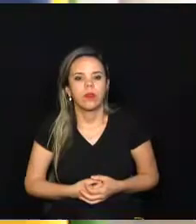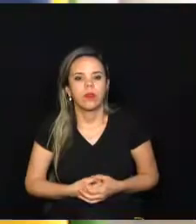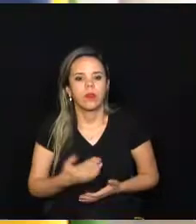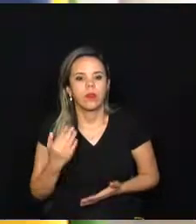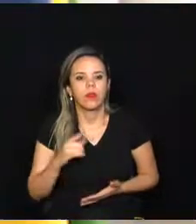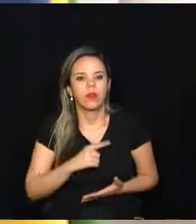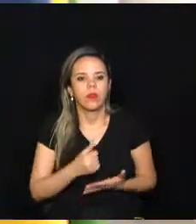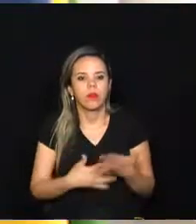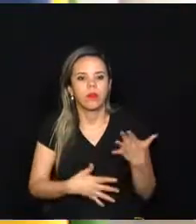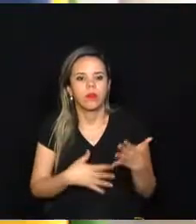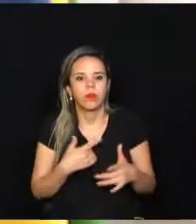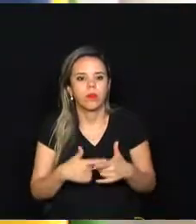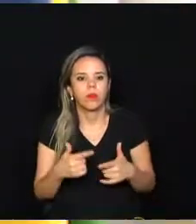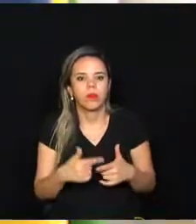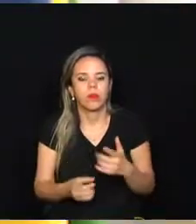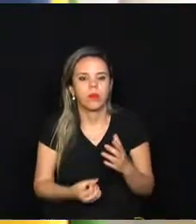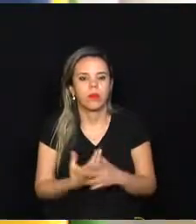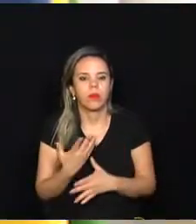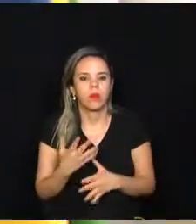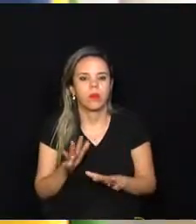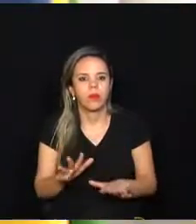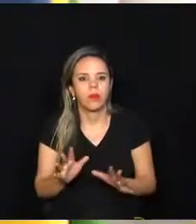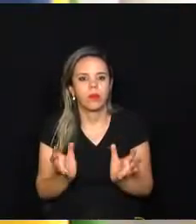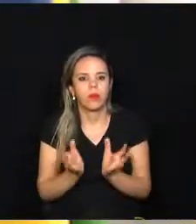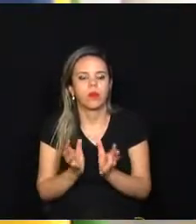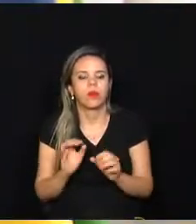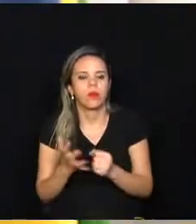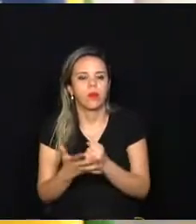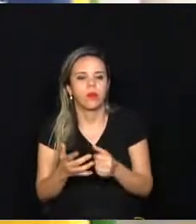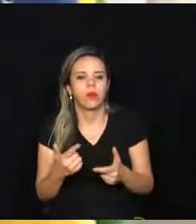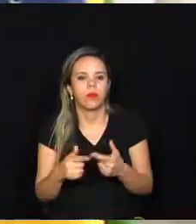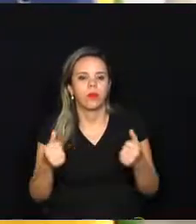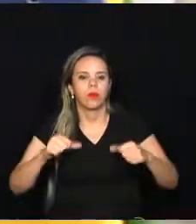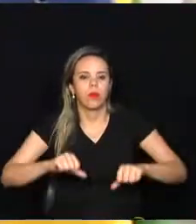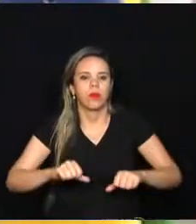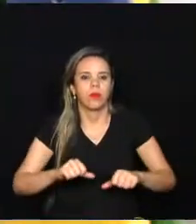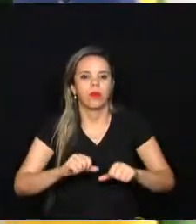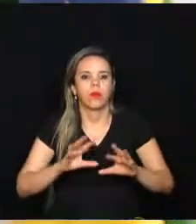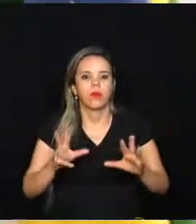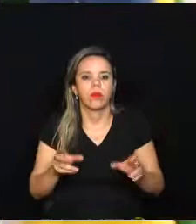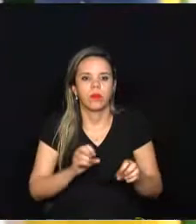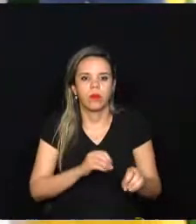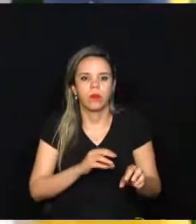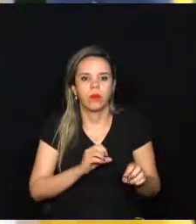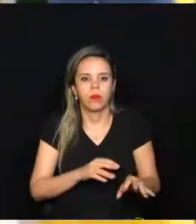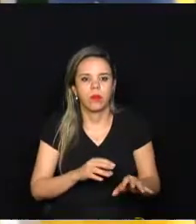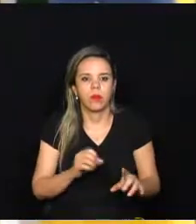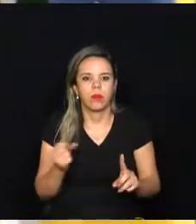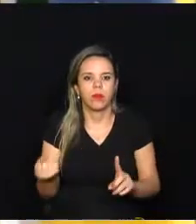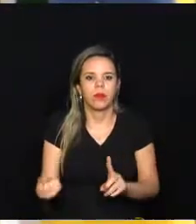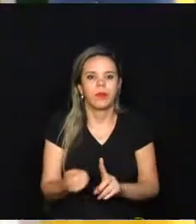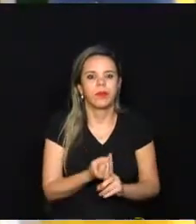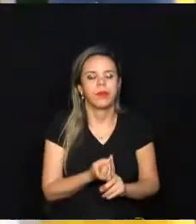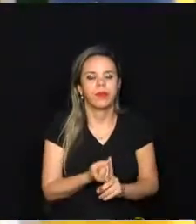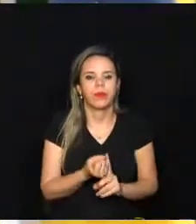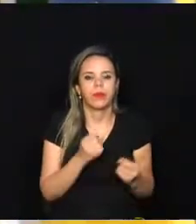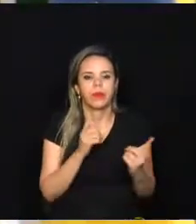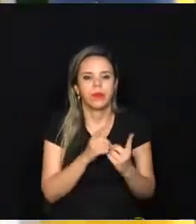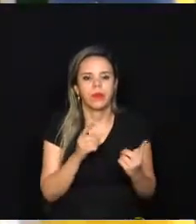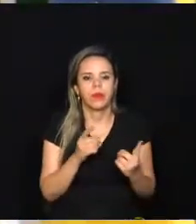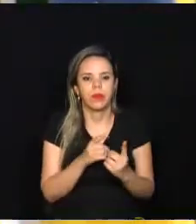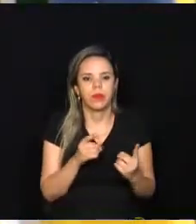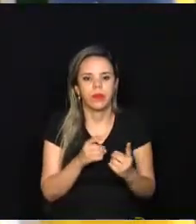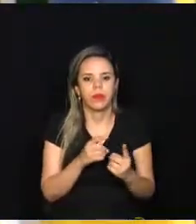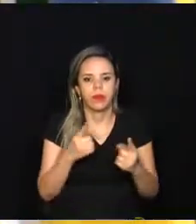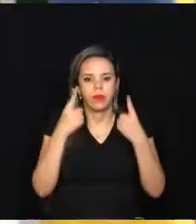que tem muitos problemas. Mas a pandemia agravou essa situação, sobretudo na educação, na assistência, no atendimento às questões